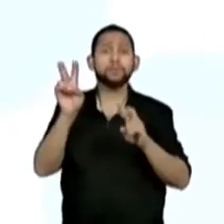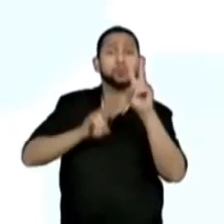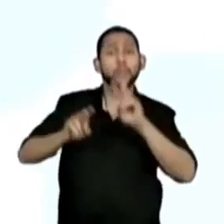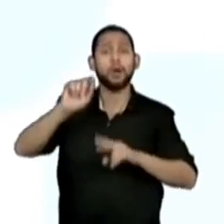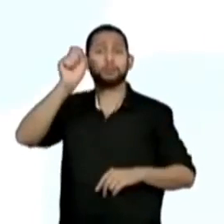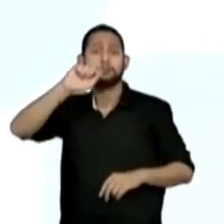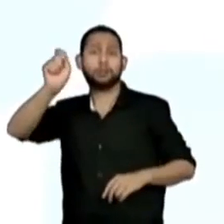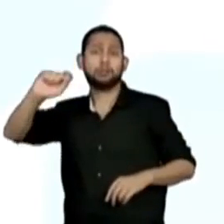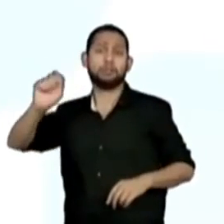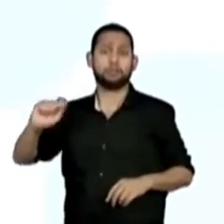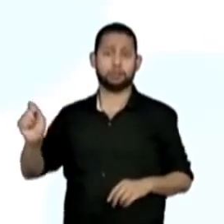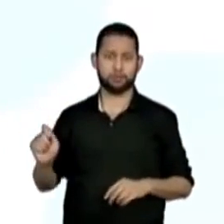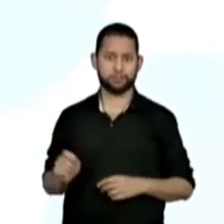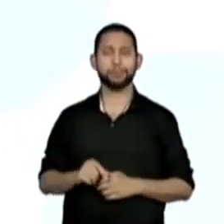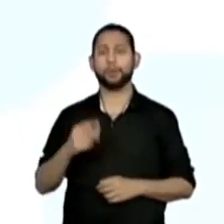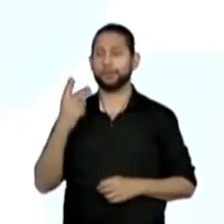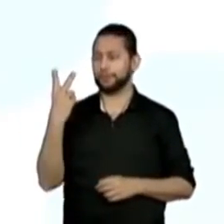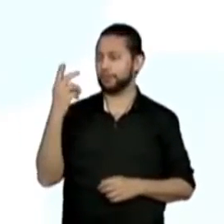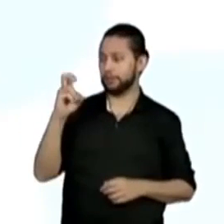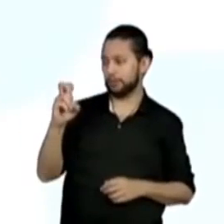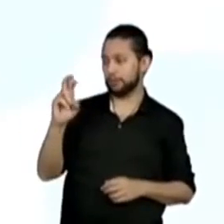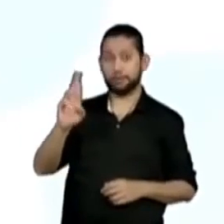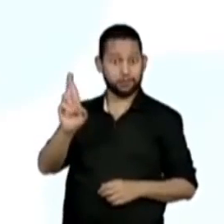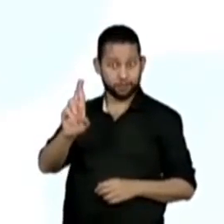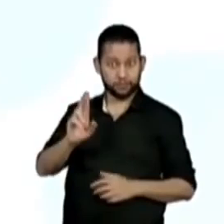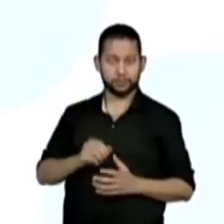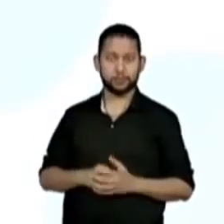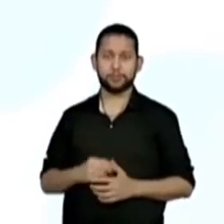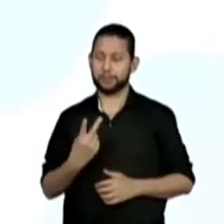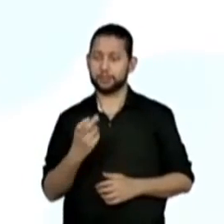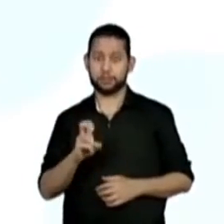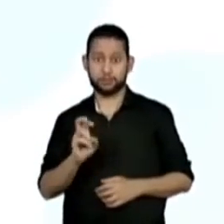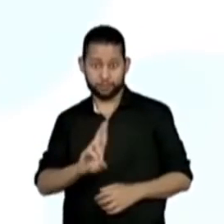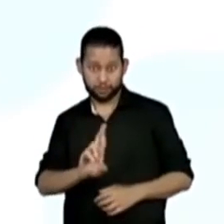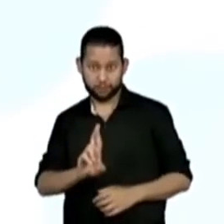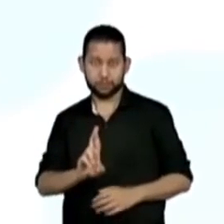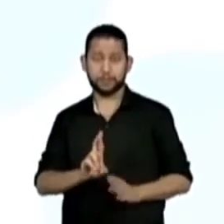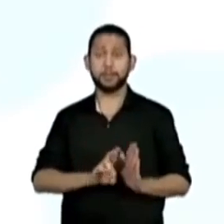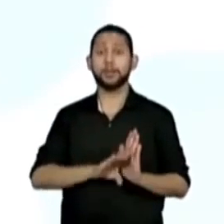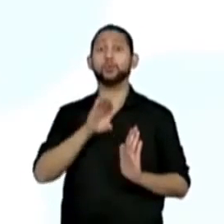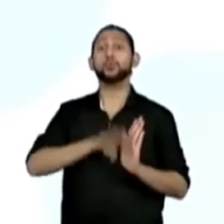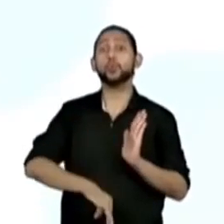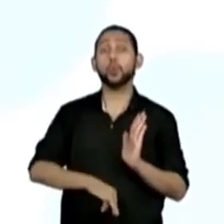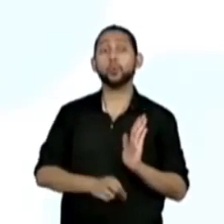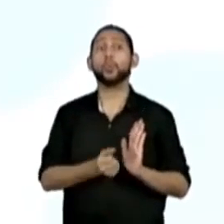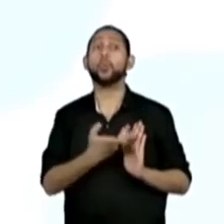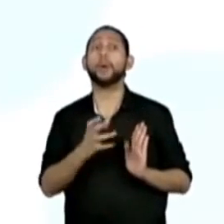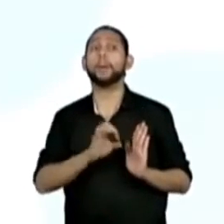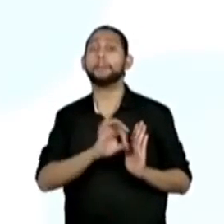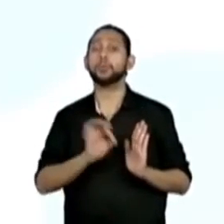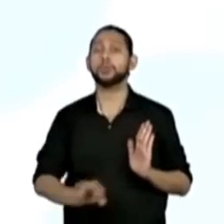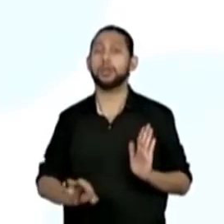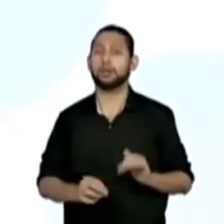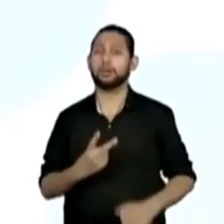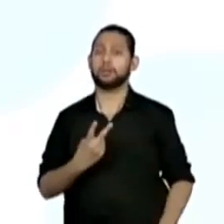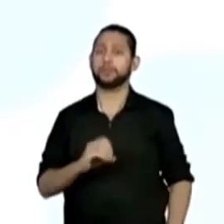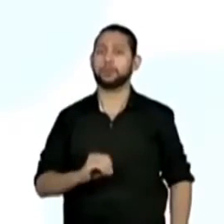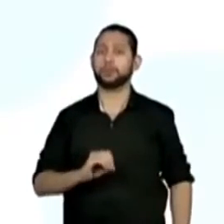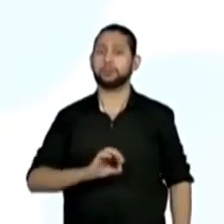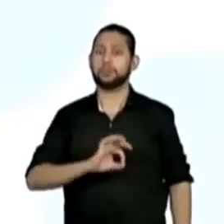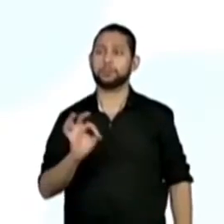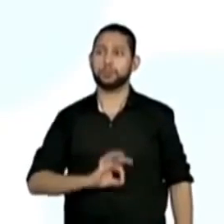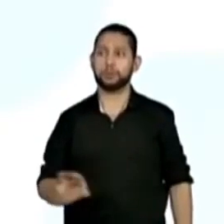calculando tenho R 25 e o desconto para o pagamento à vista é de